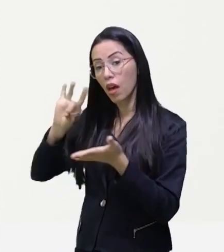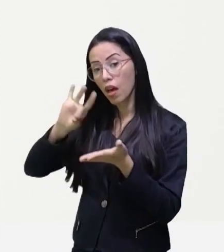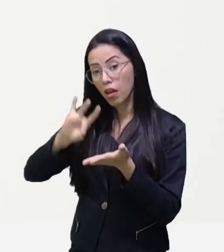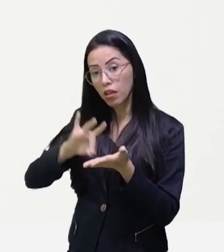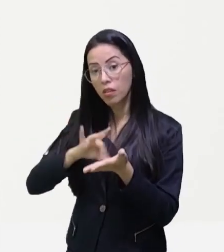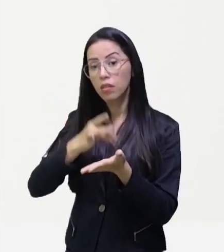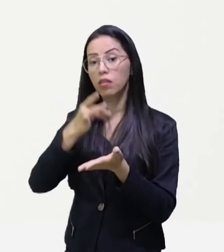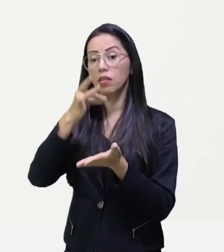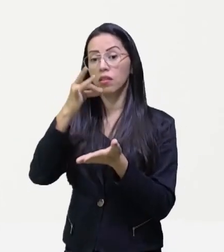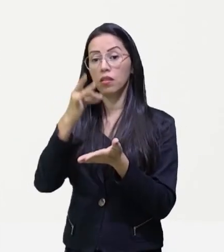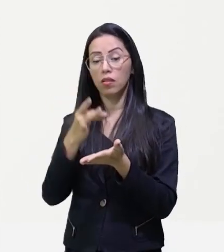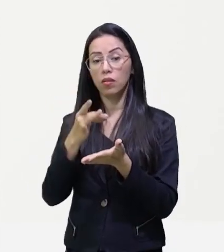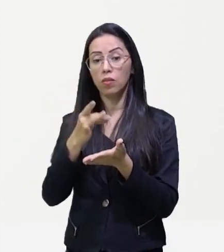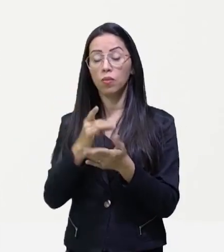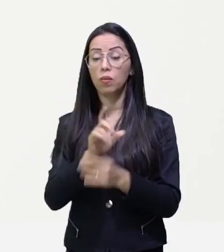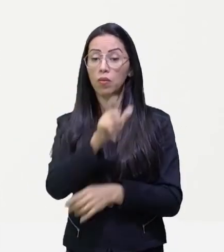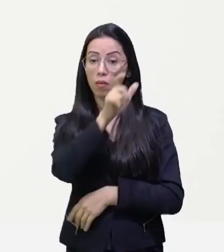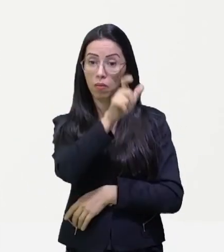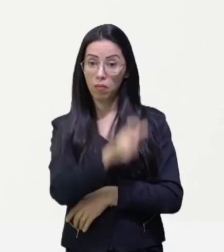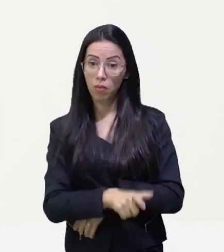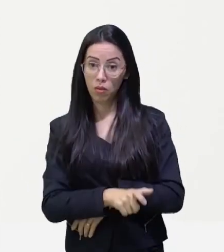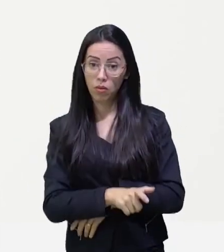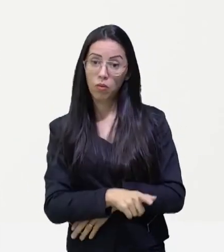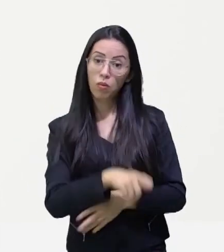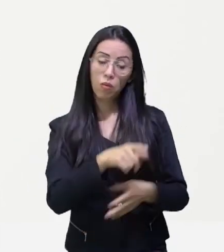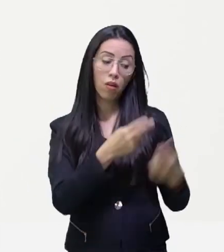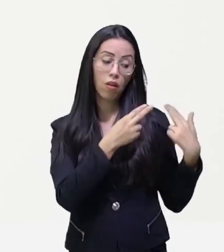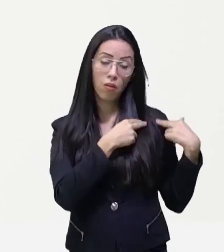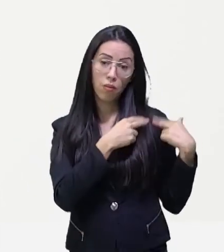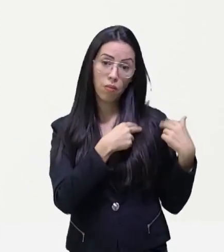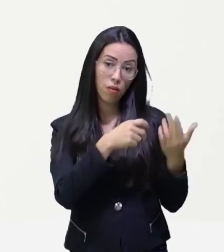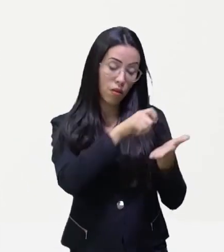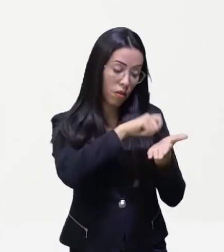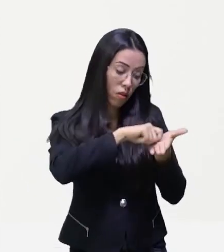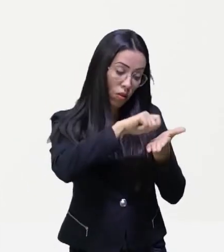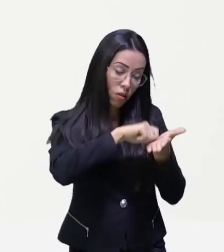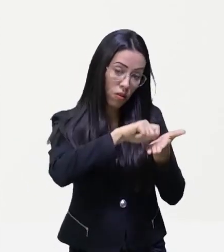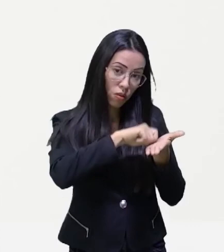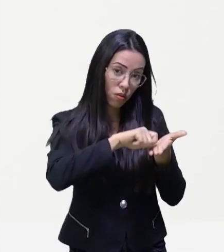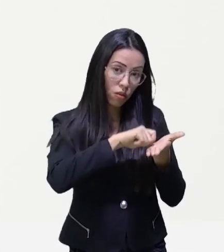Quem? Quem é o remetente? É quem